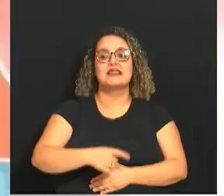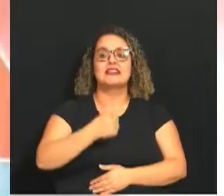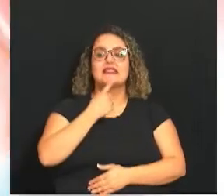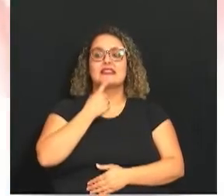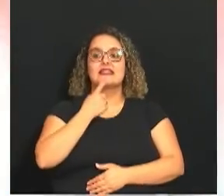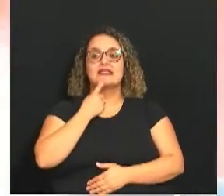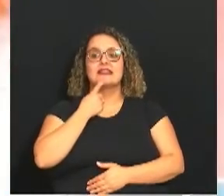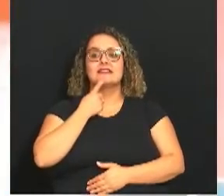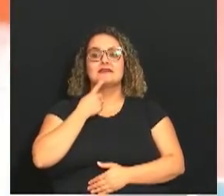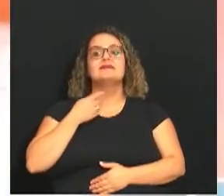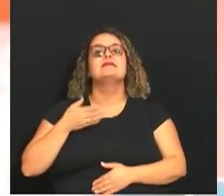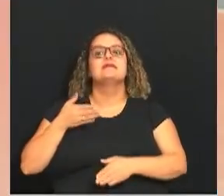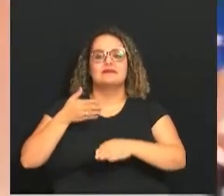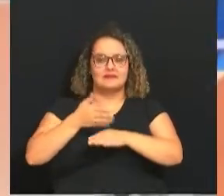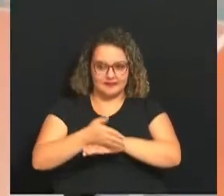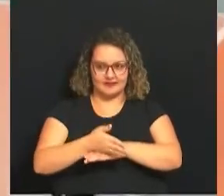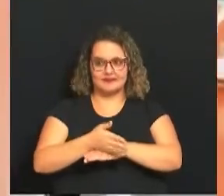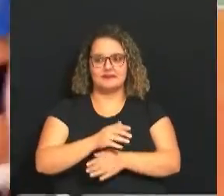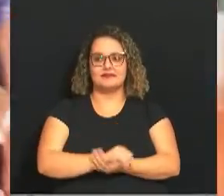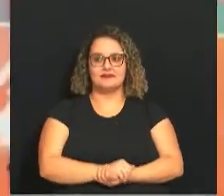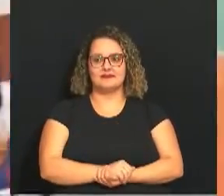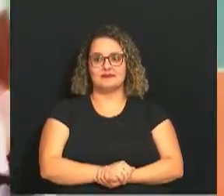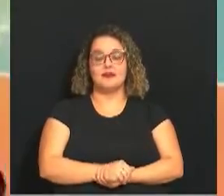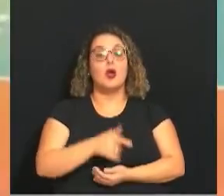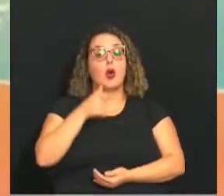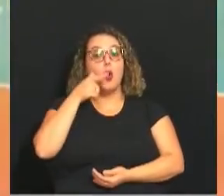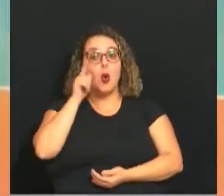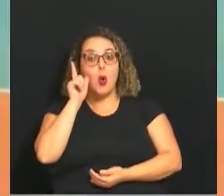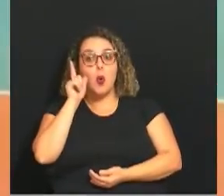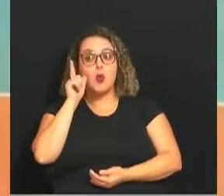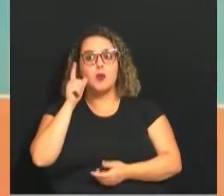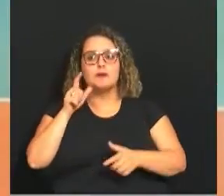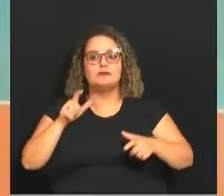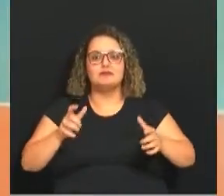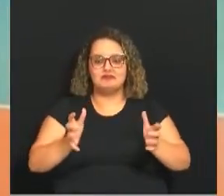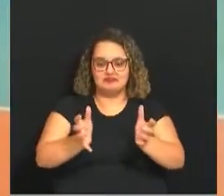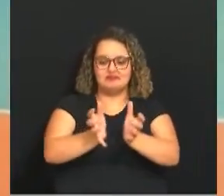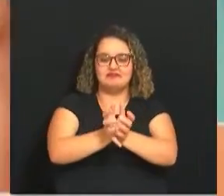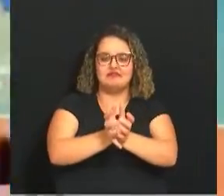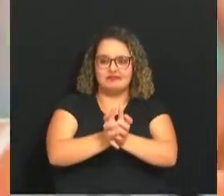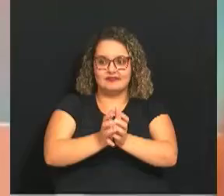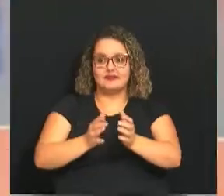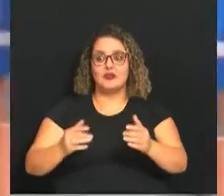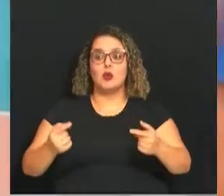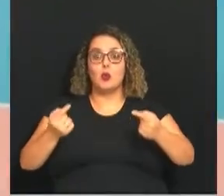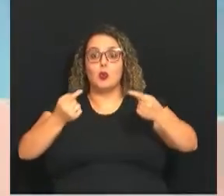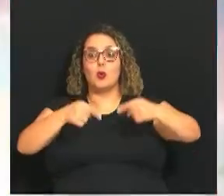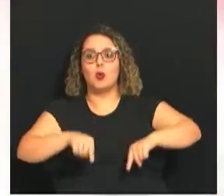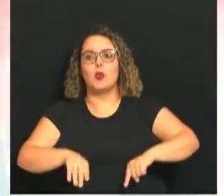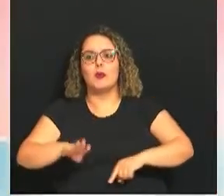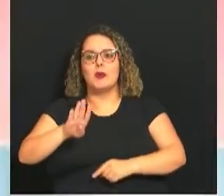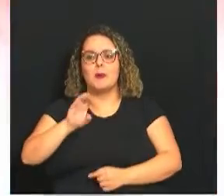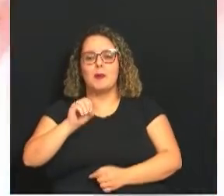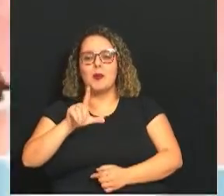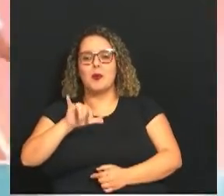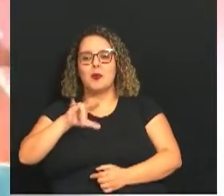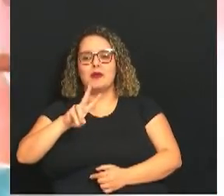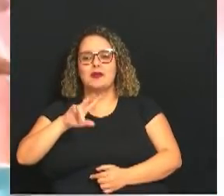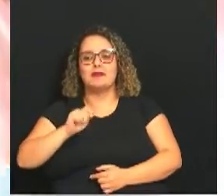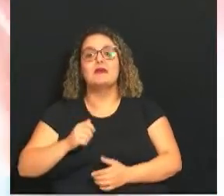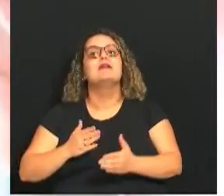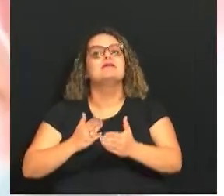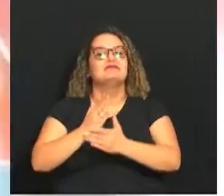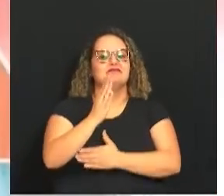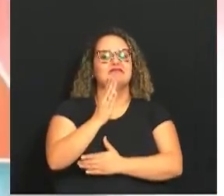está participando. E ontem a equipe enfrentou o Clube San Martín da Bolívia e venceu